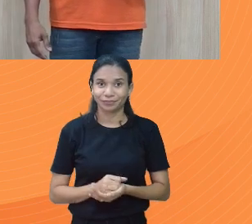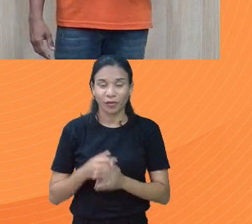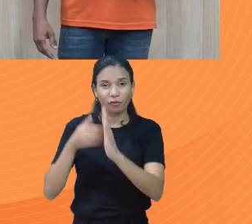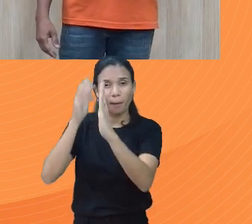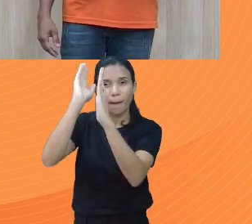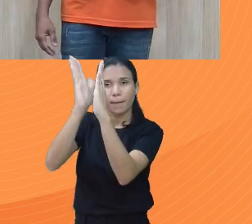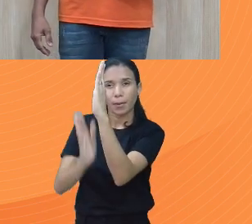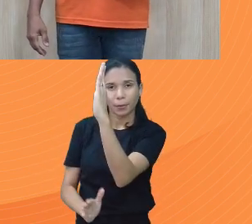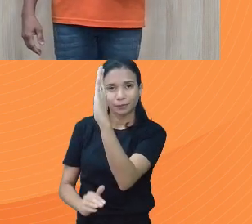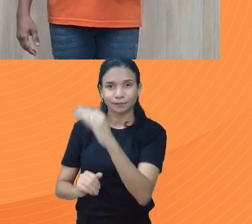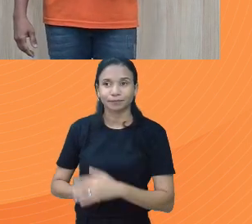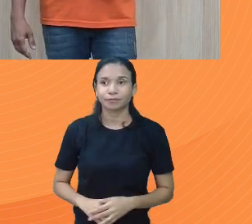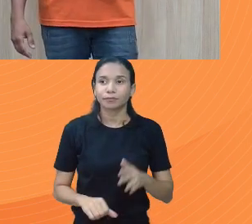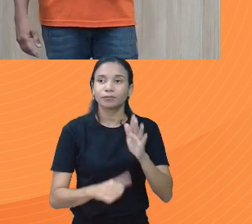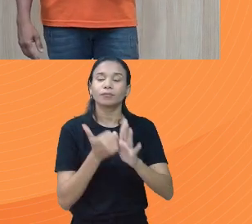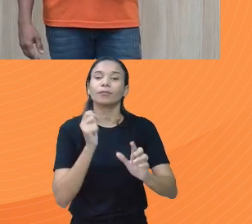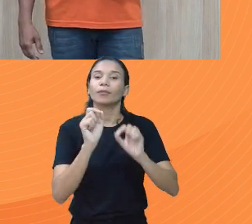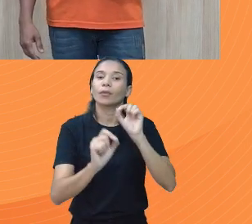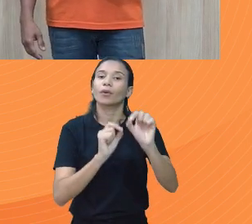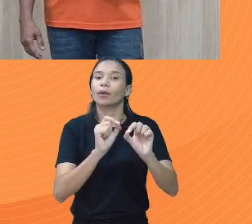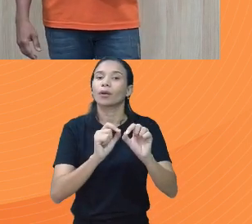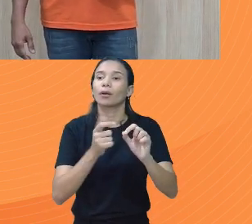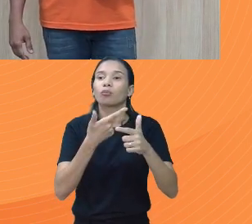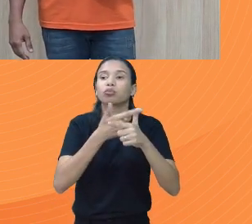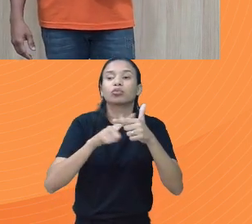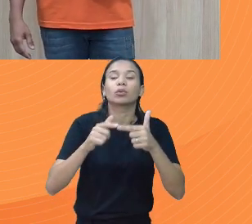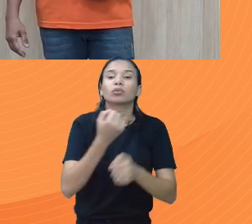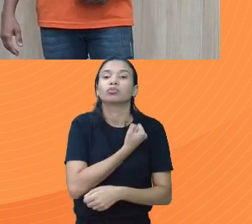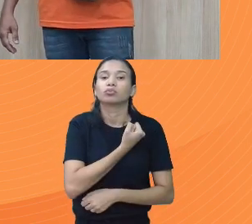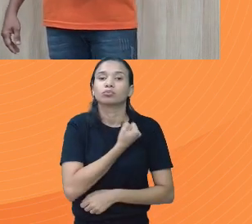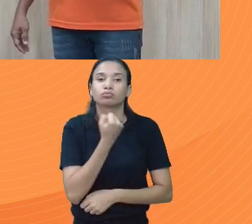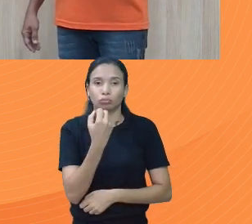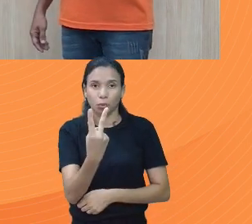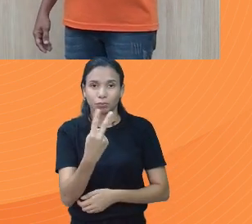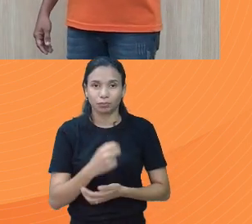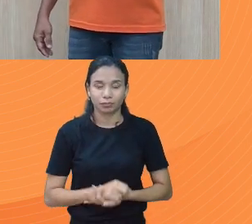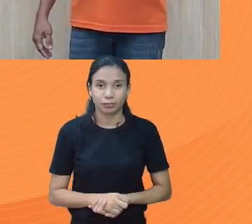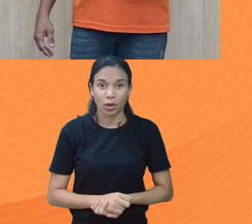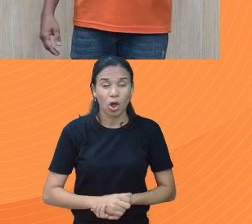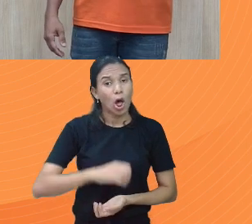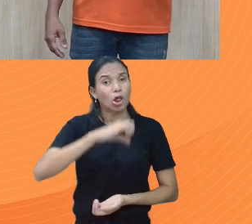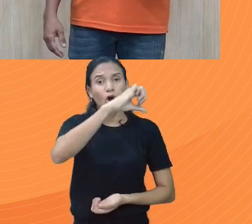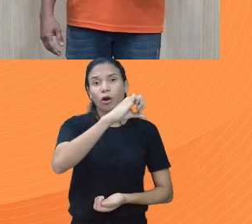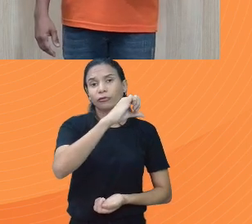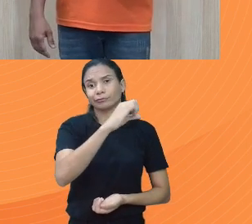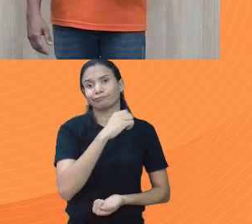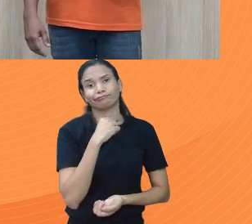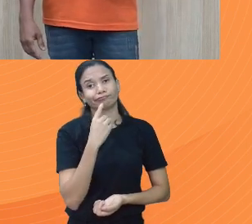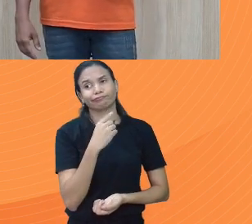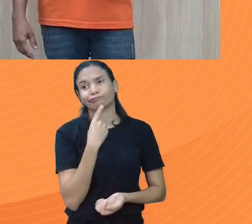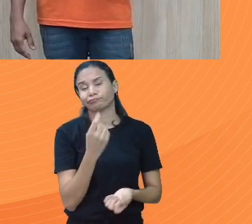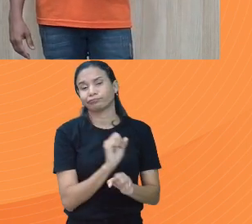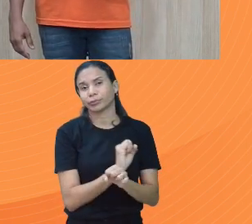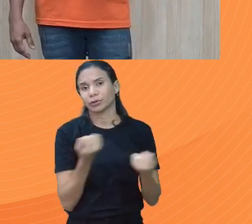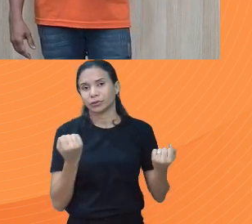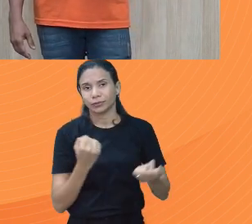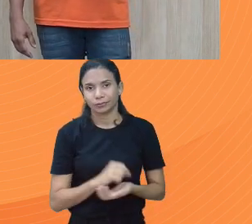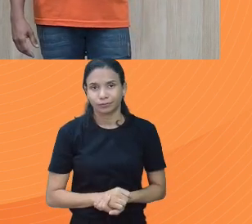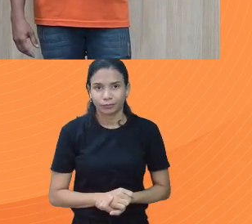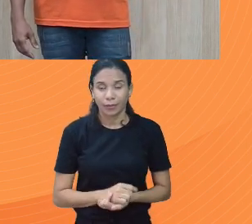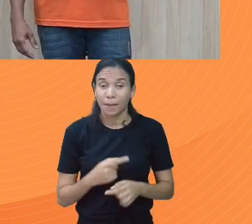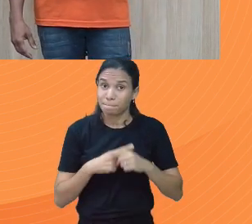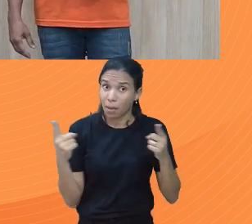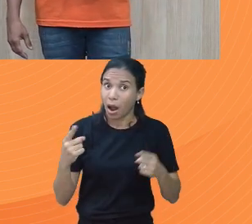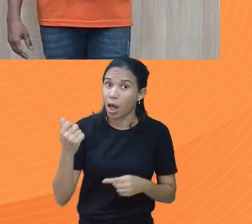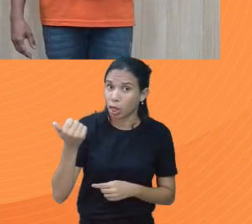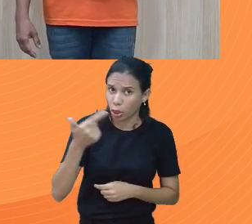12. Então, o primeiro número que a gente vai tentar fatorar aí é por 2. 9 eu não posso dividir por 2, tá? Mas